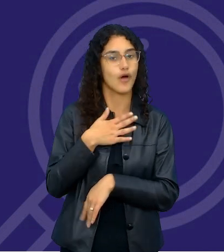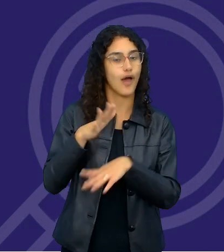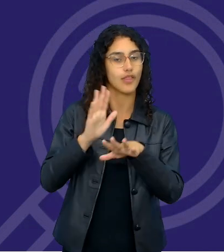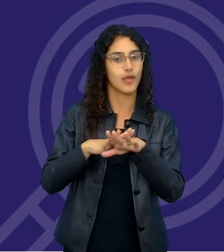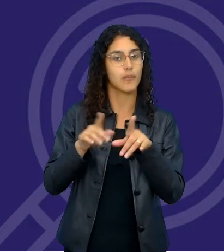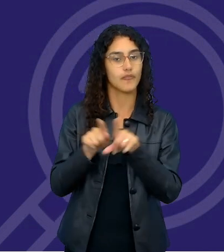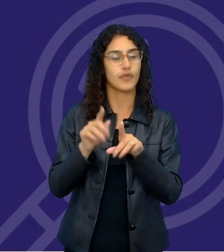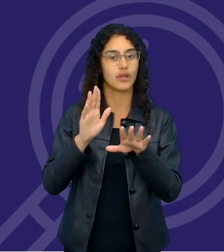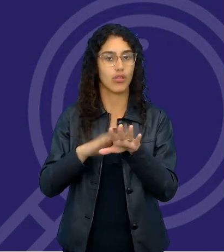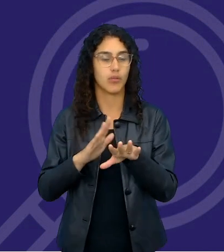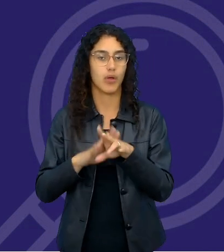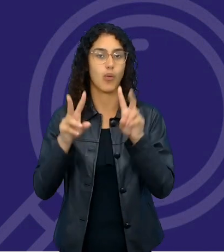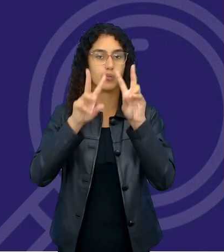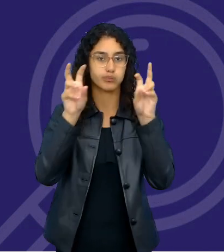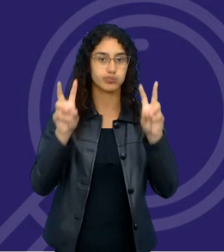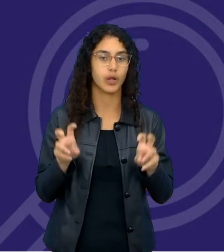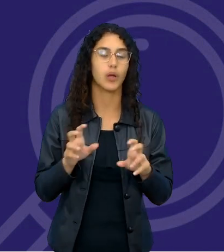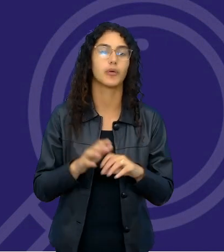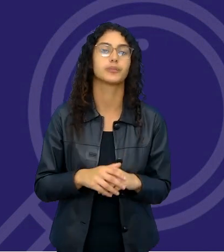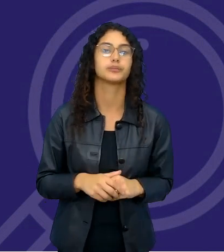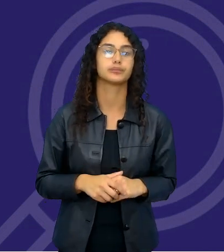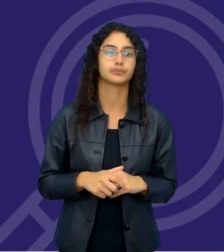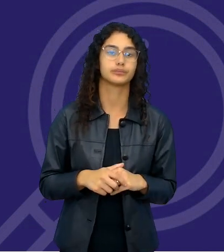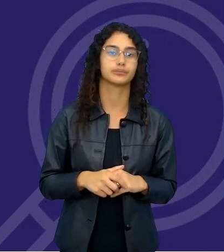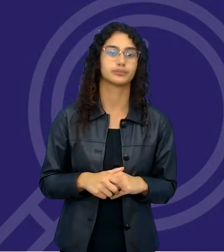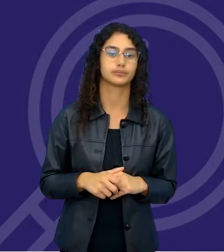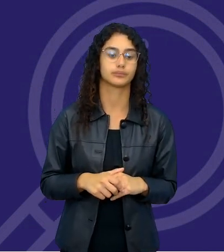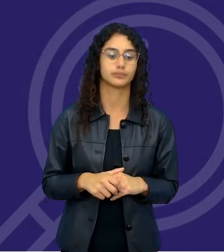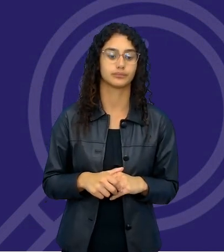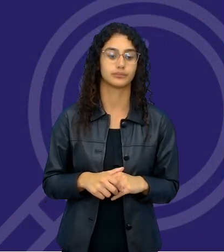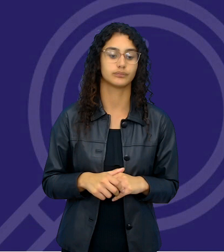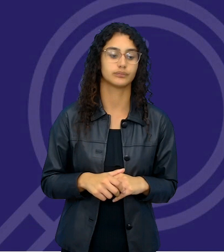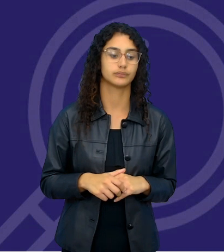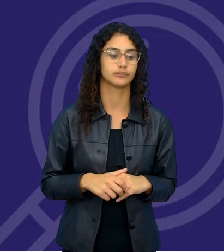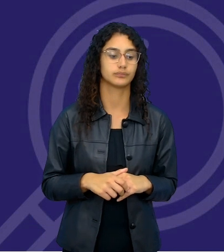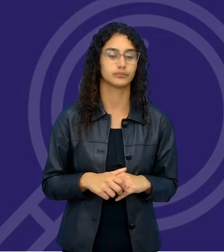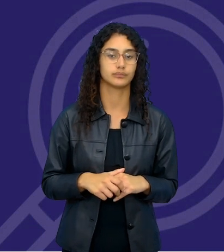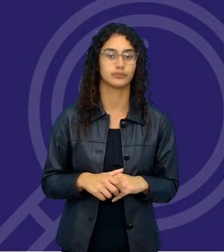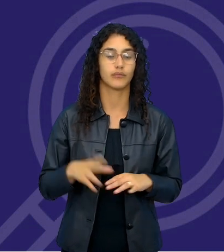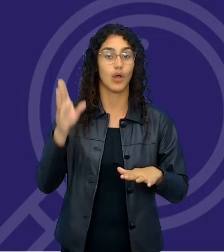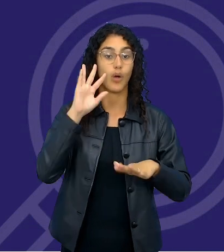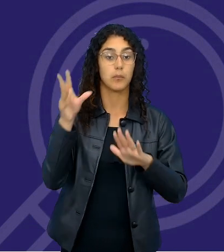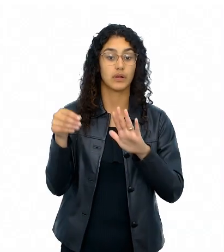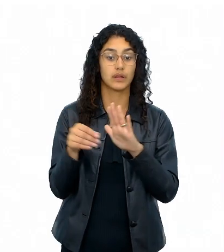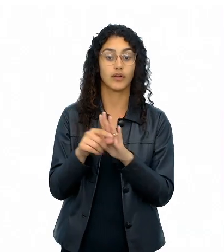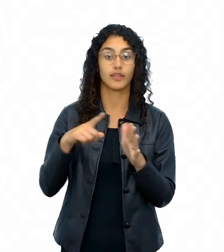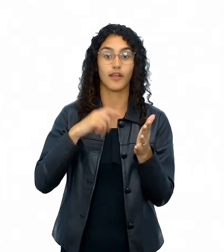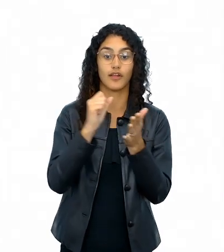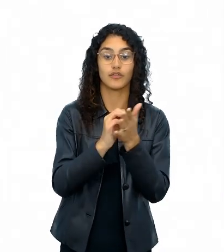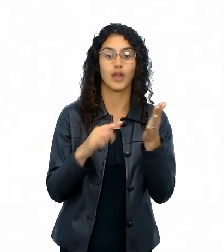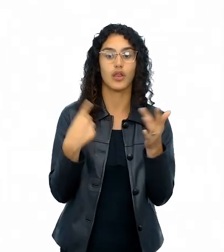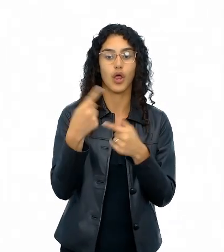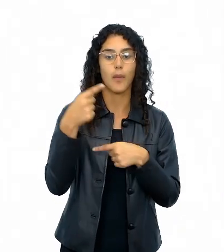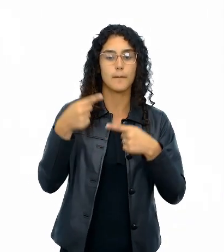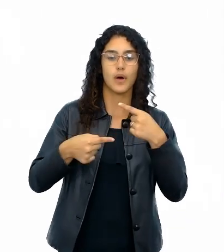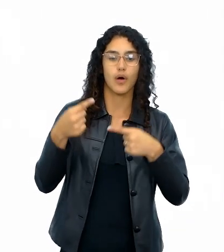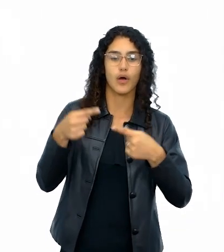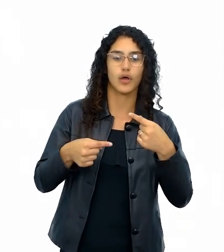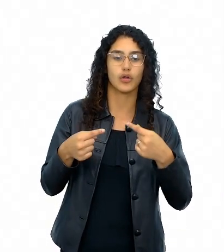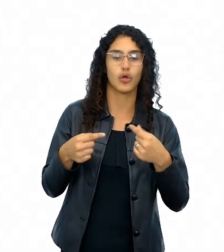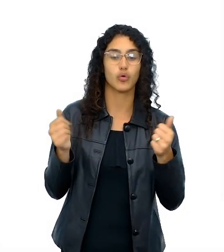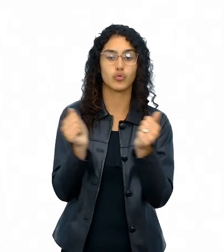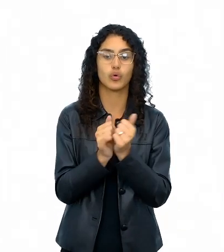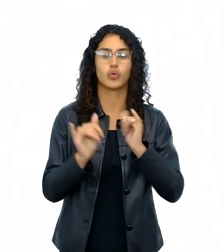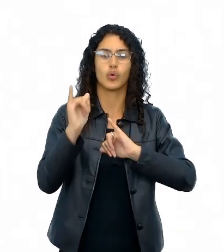esse modelo, né, e aí uma complementação dessa atividade seria a gente discutir, talvez com